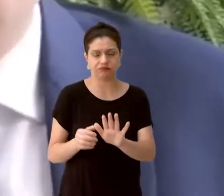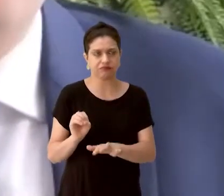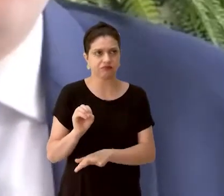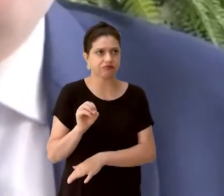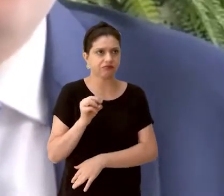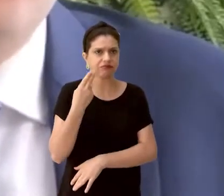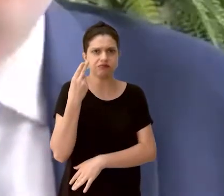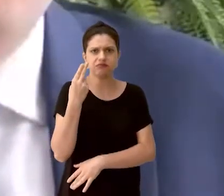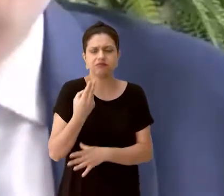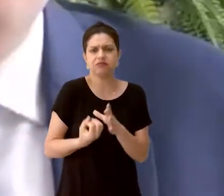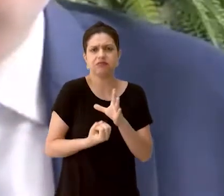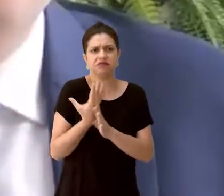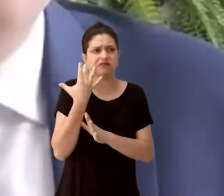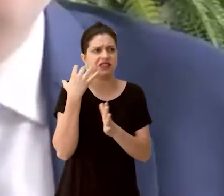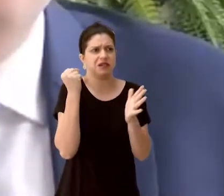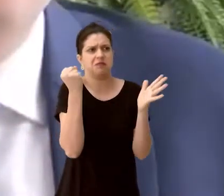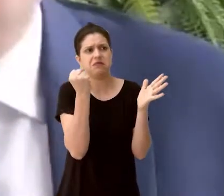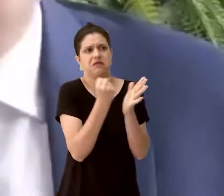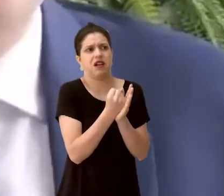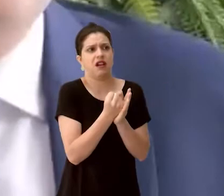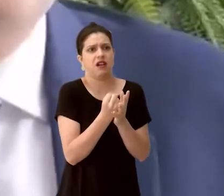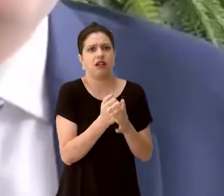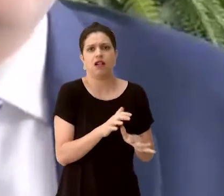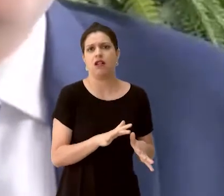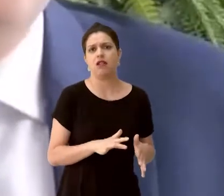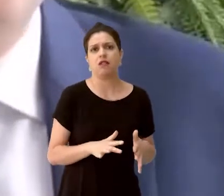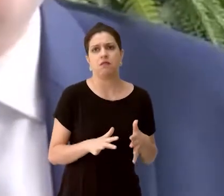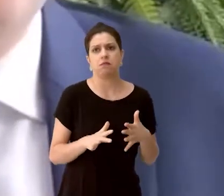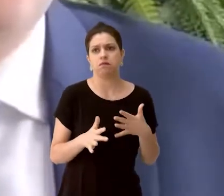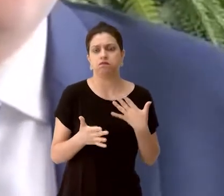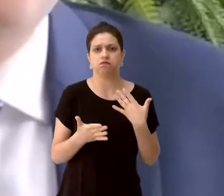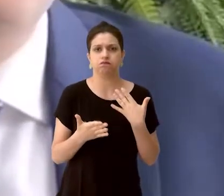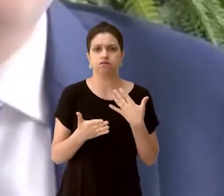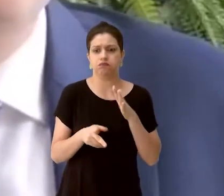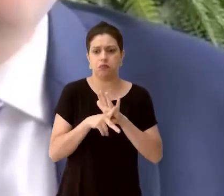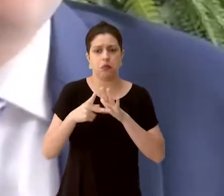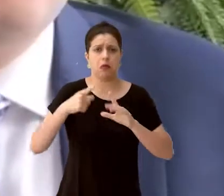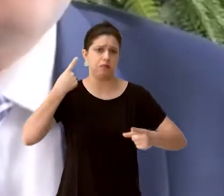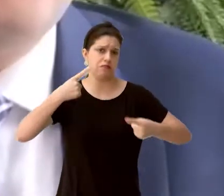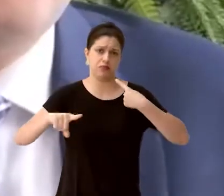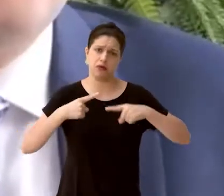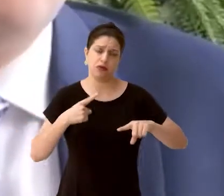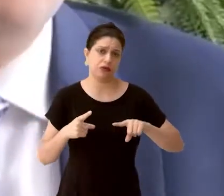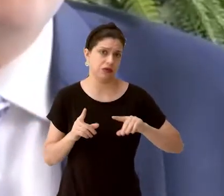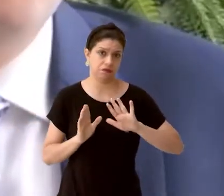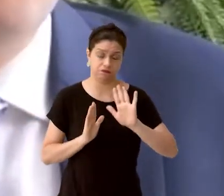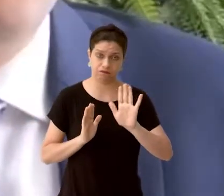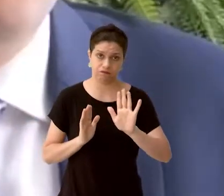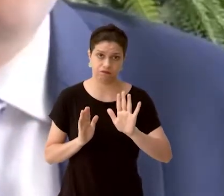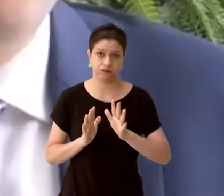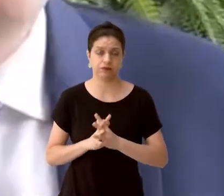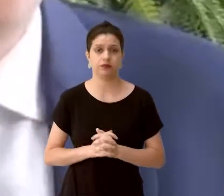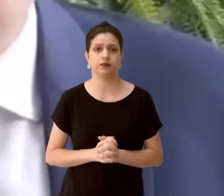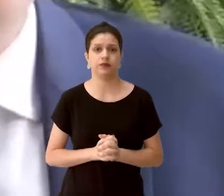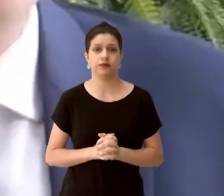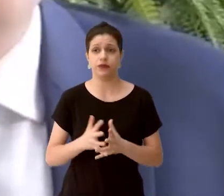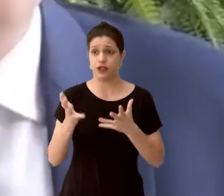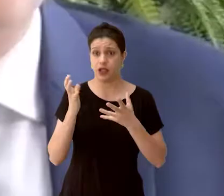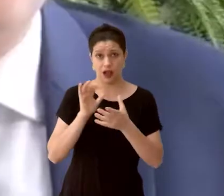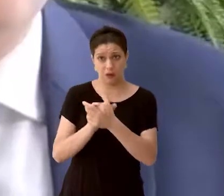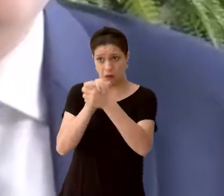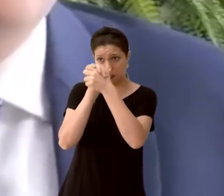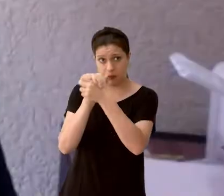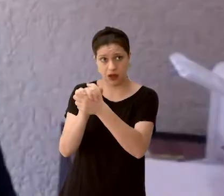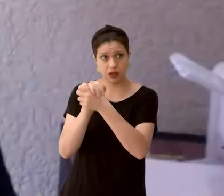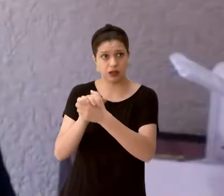expressão ou criando algum estigma em cima de ritmo ou algum tipo de